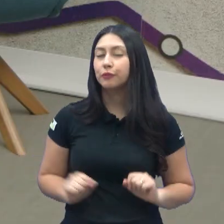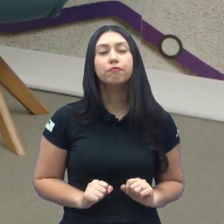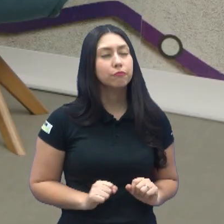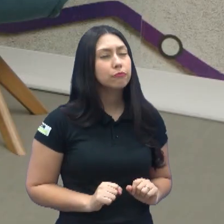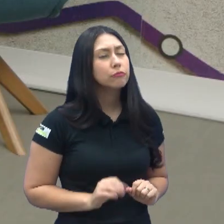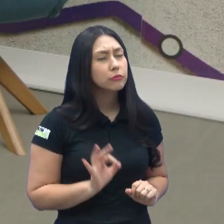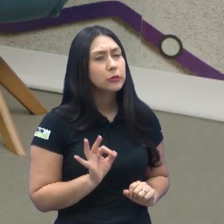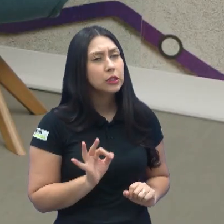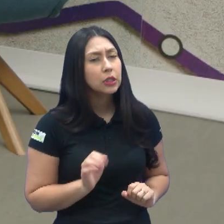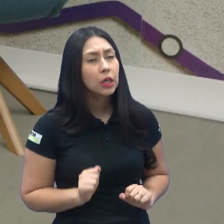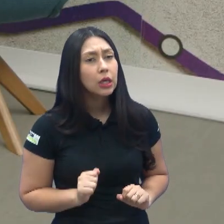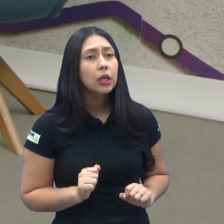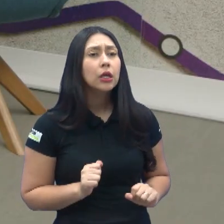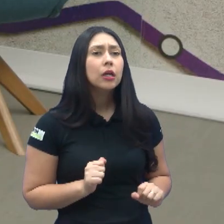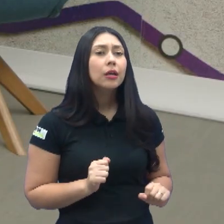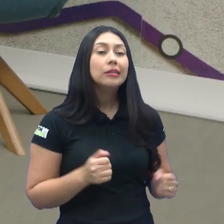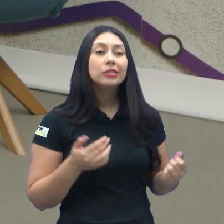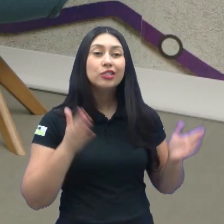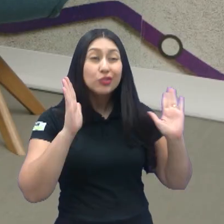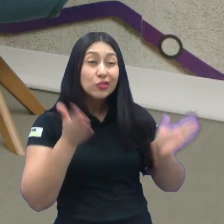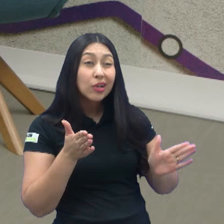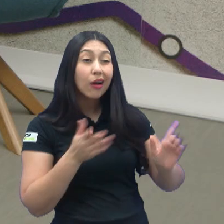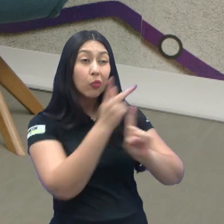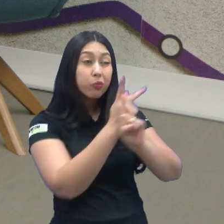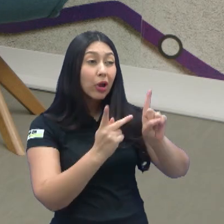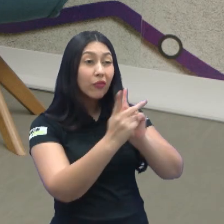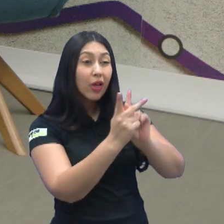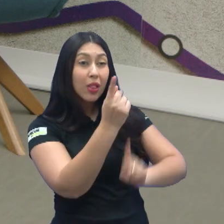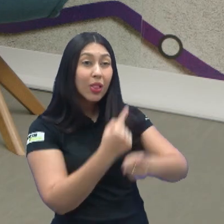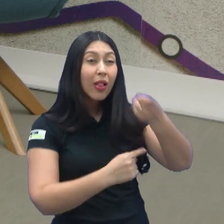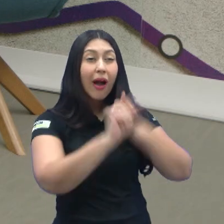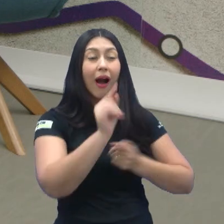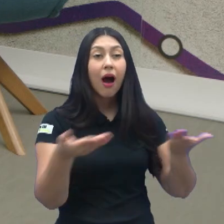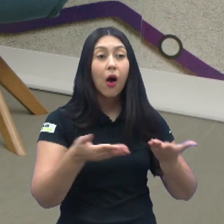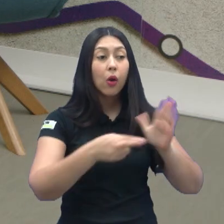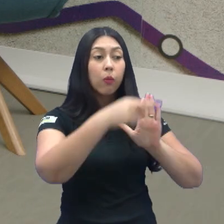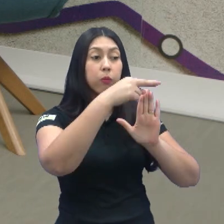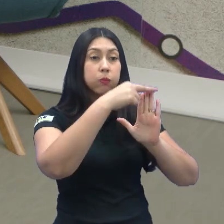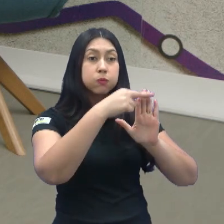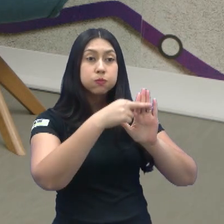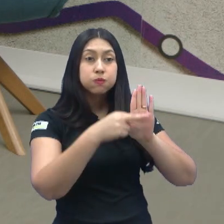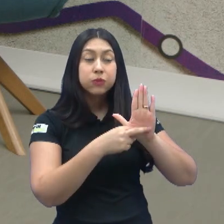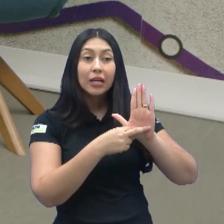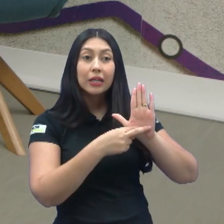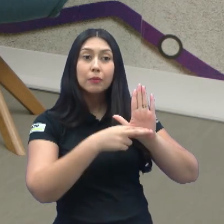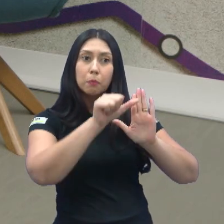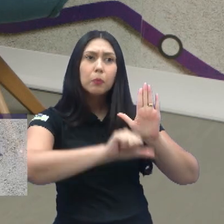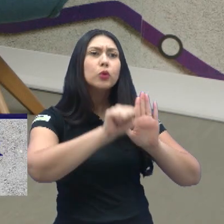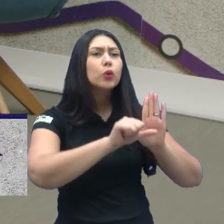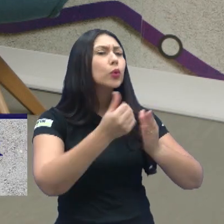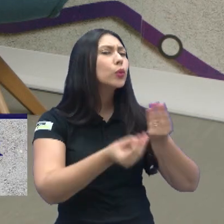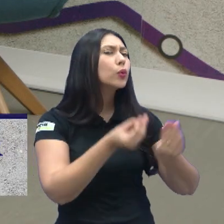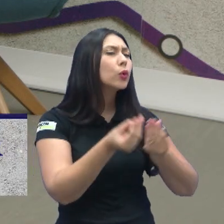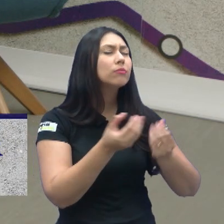doutora. Como a reforma da Previdência mudou as regras para quem vai se aposentar? Então, Rafa,